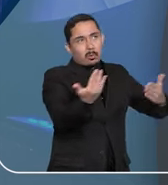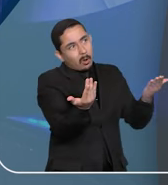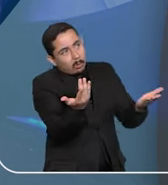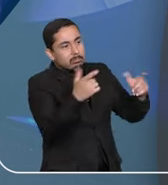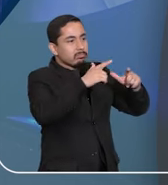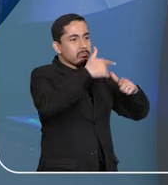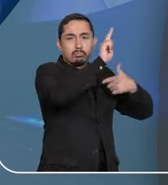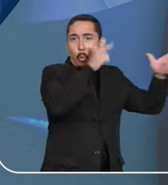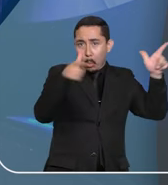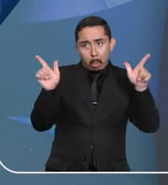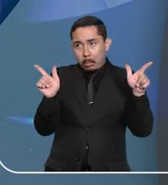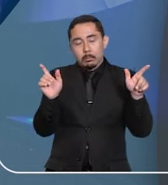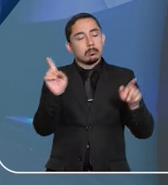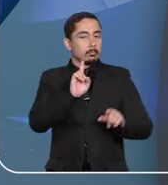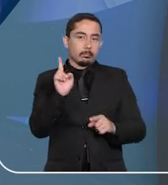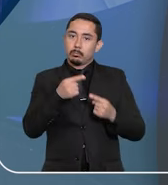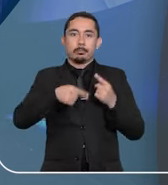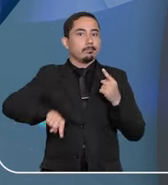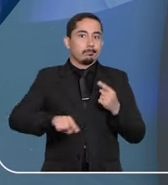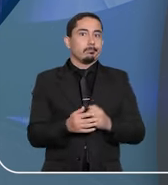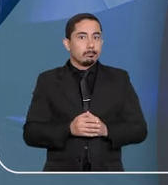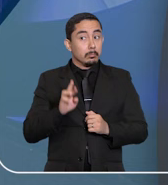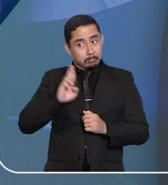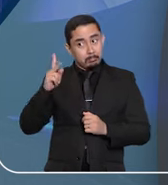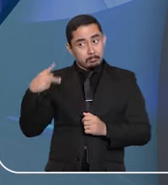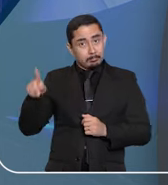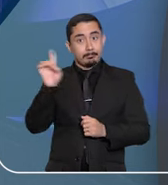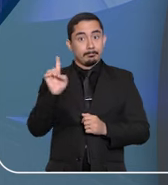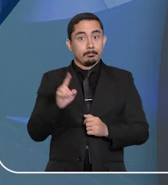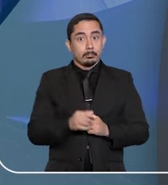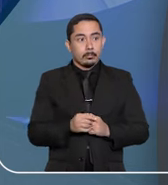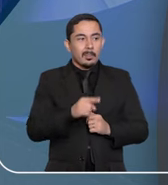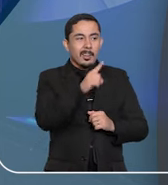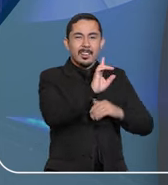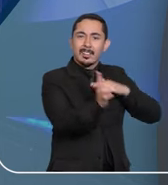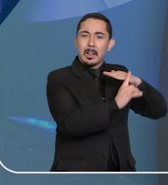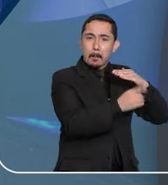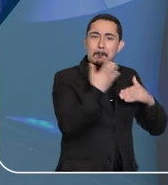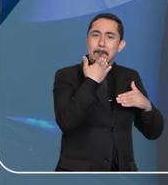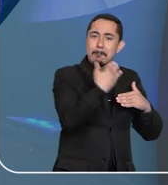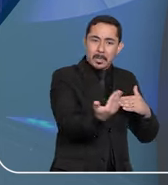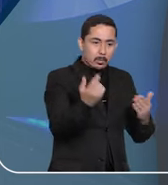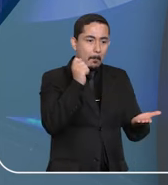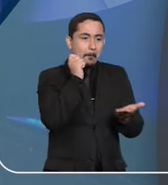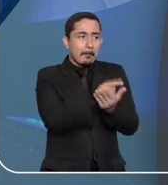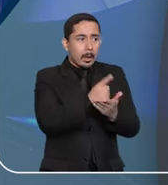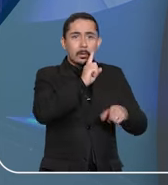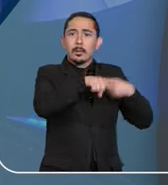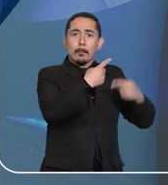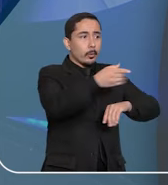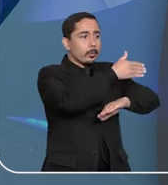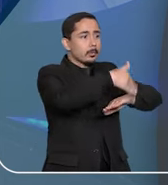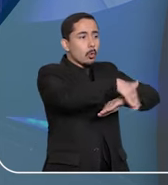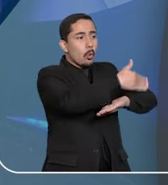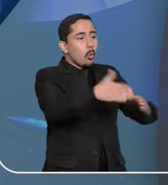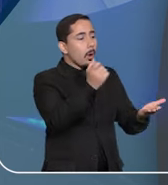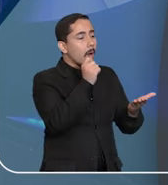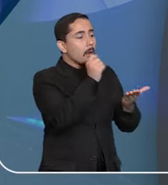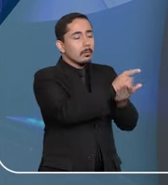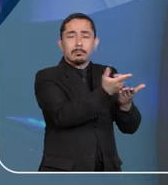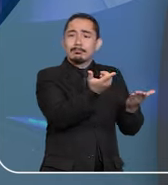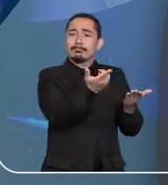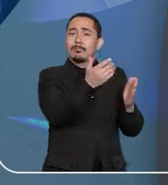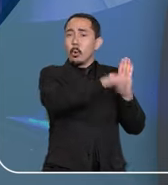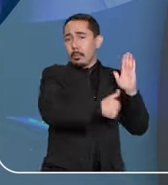e longe da agência. Os clientes pediram indenização após roubo do dinheiro sacado em estacionamento público perto